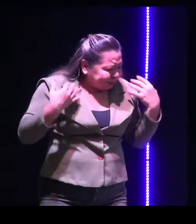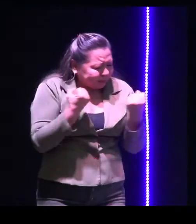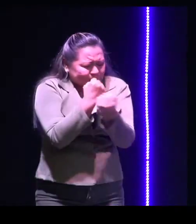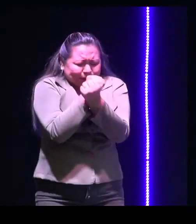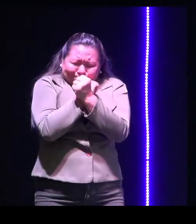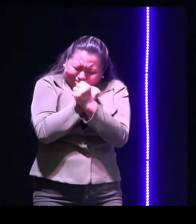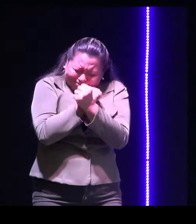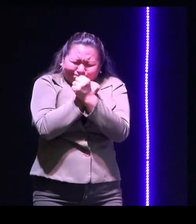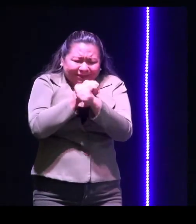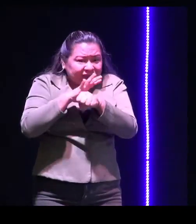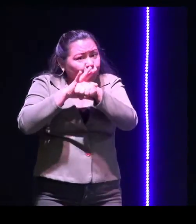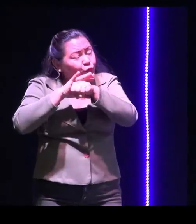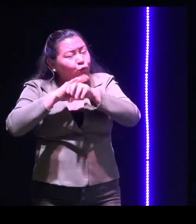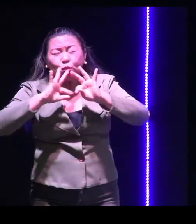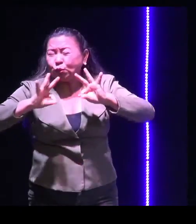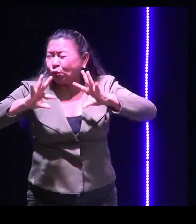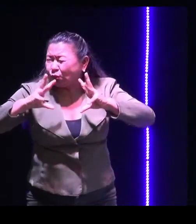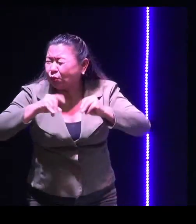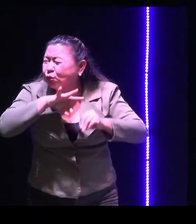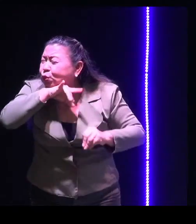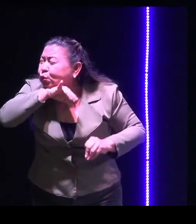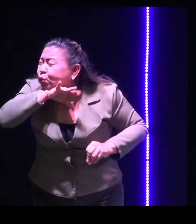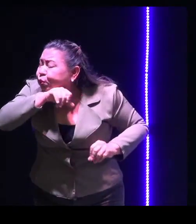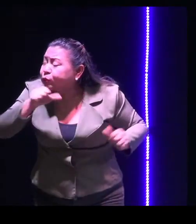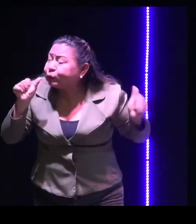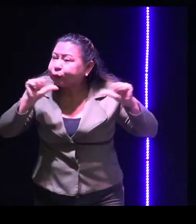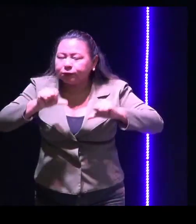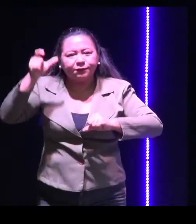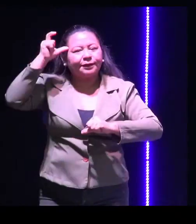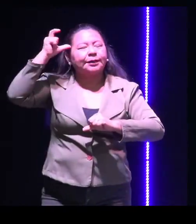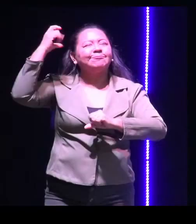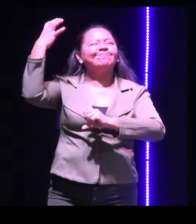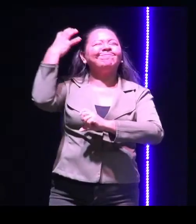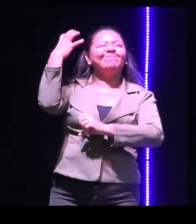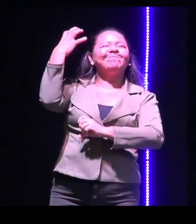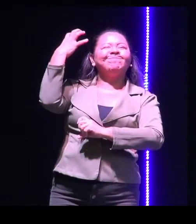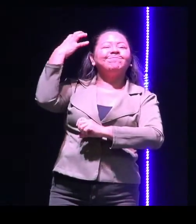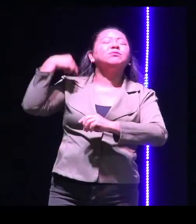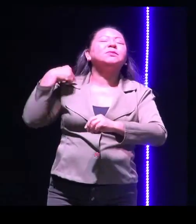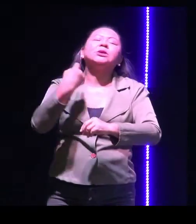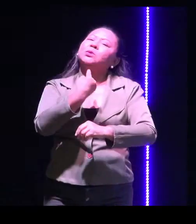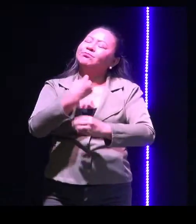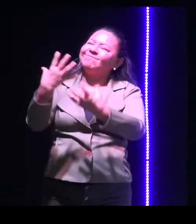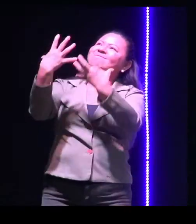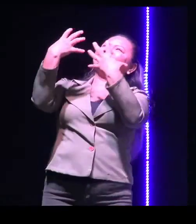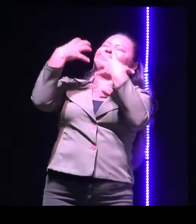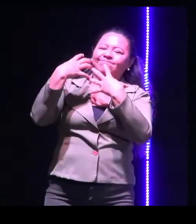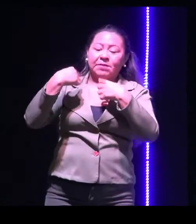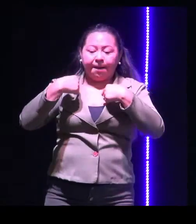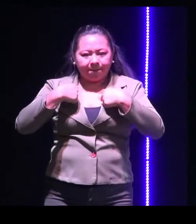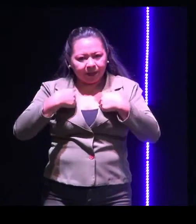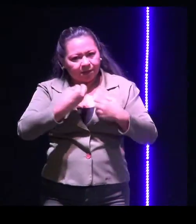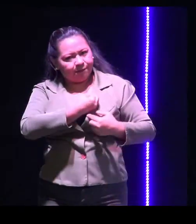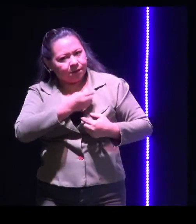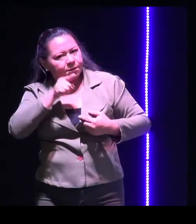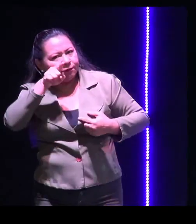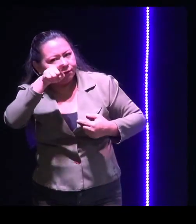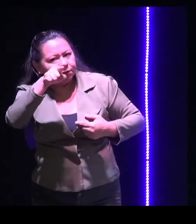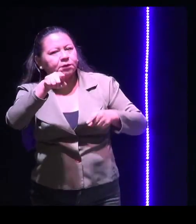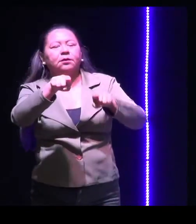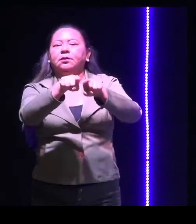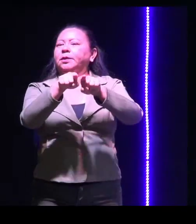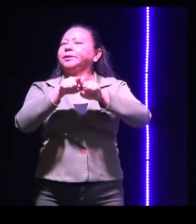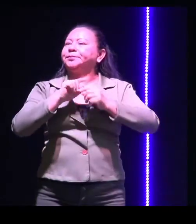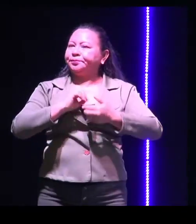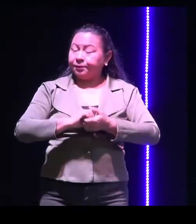prisão, doença e tudo que não presta, Satanás quer trazer sobre a minha e sobre a